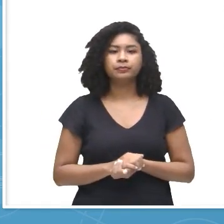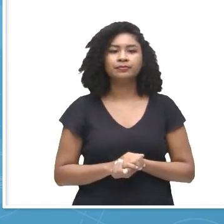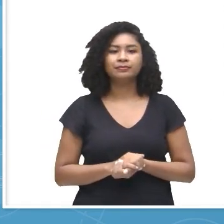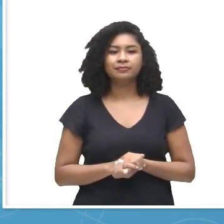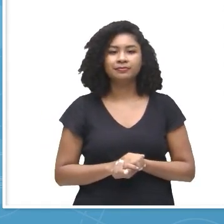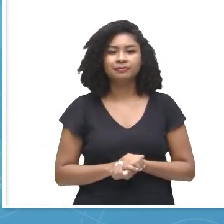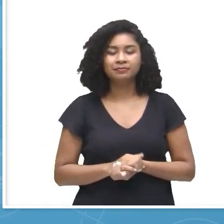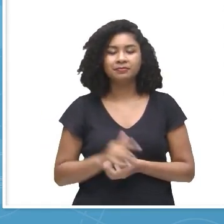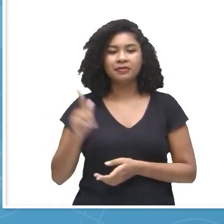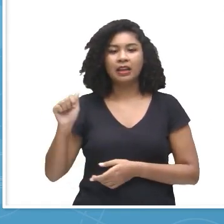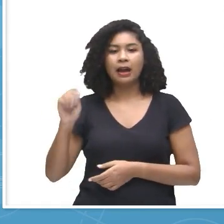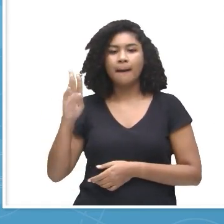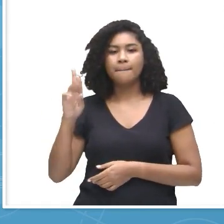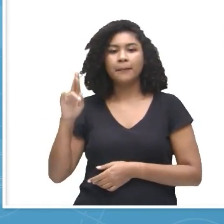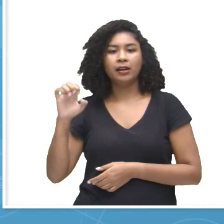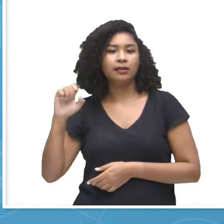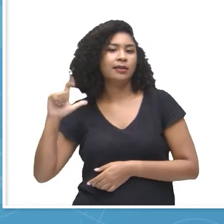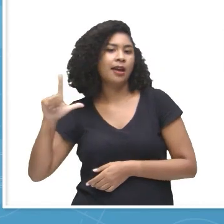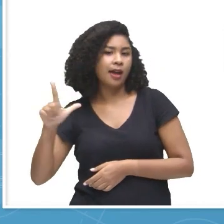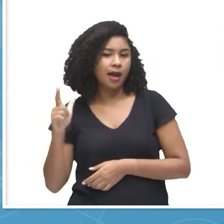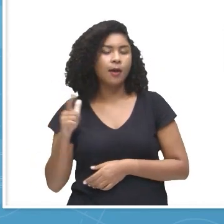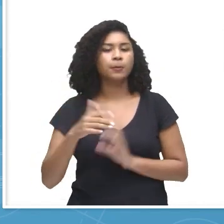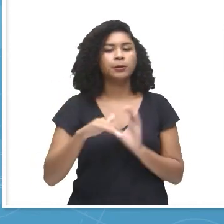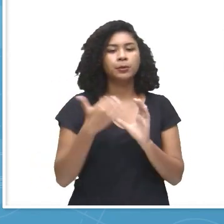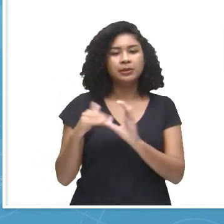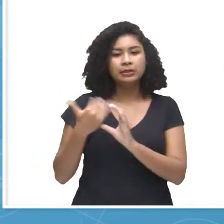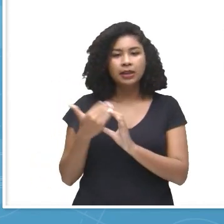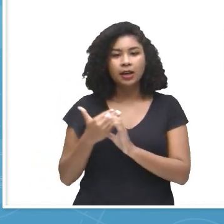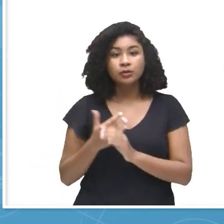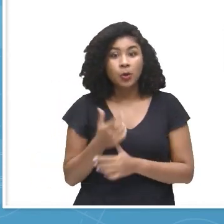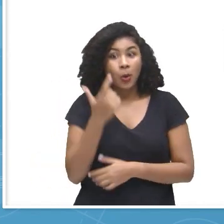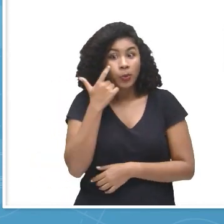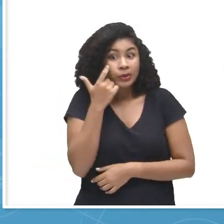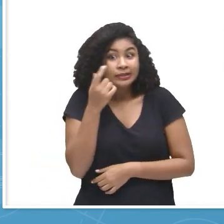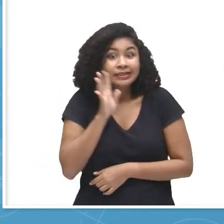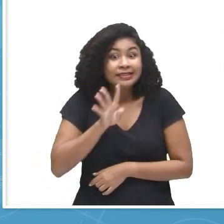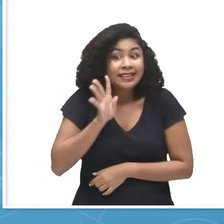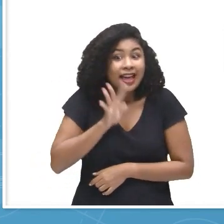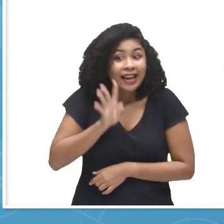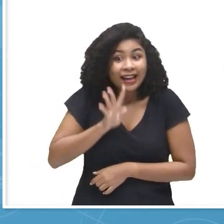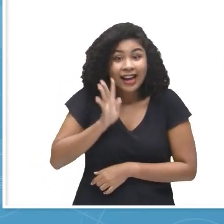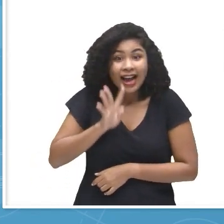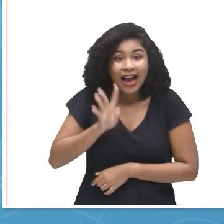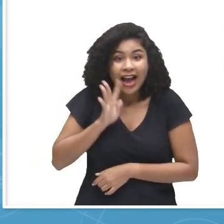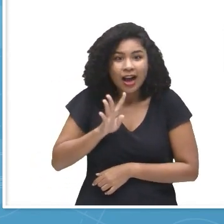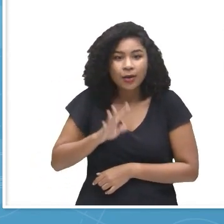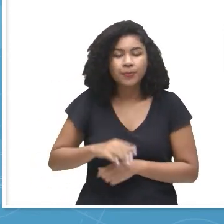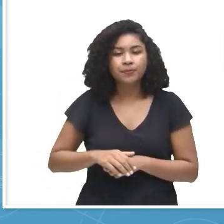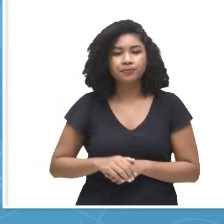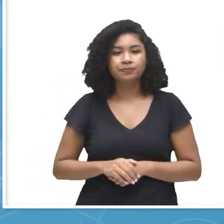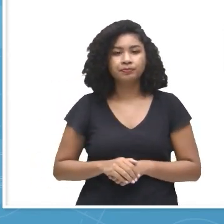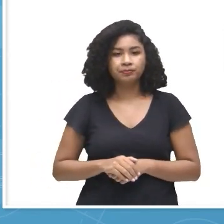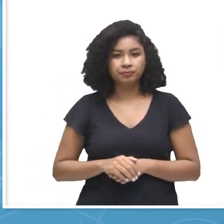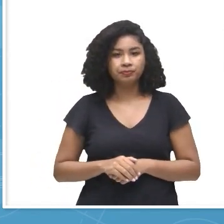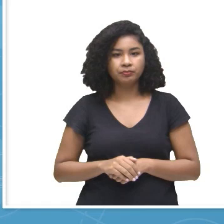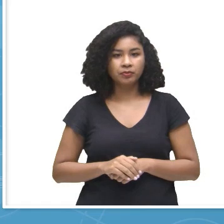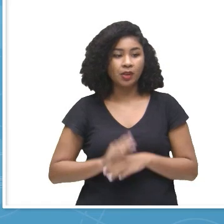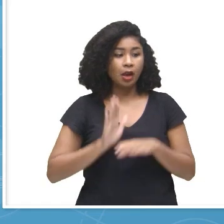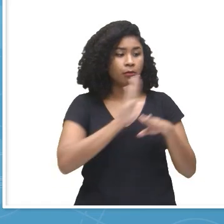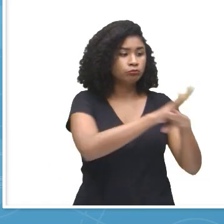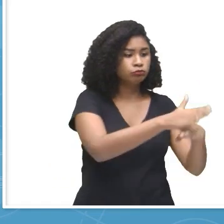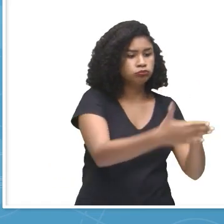Covid-19, o Gabriel colocou aqui pra gente. Olha que legal esse aqui. Ajude o próximo para todo mundo